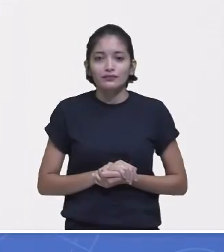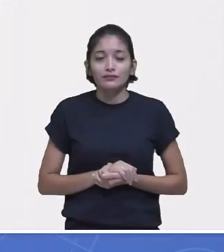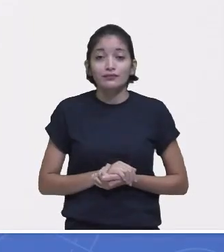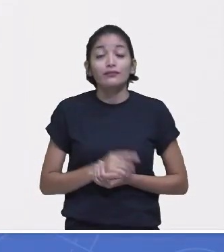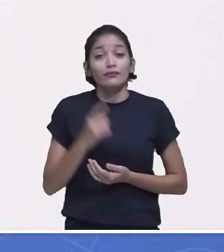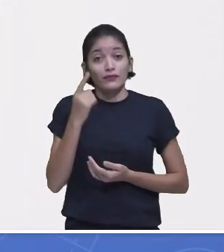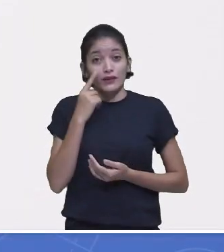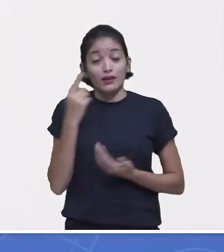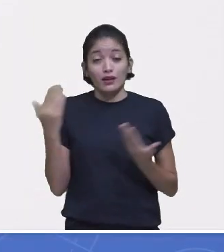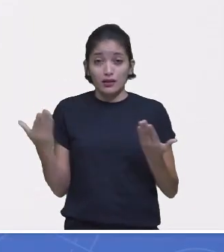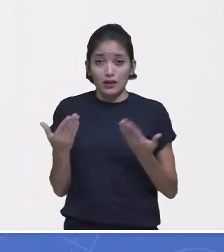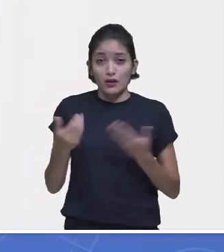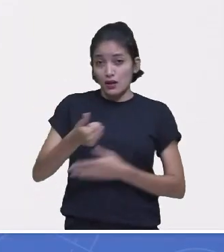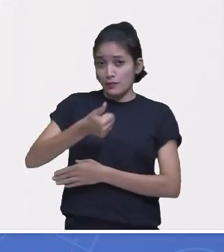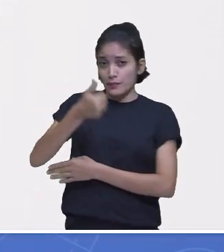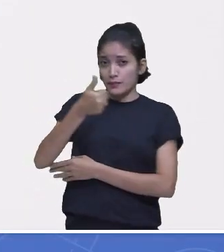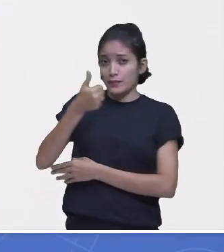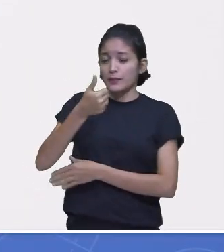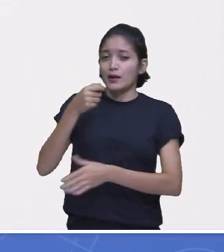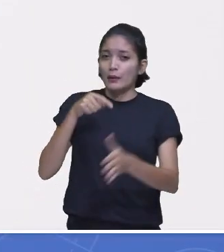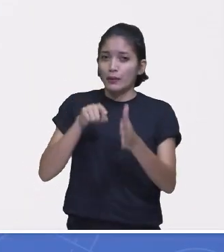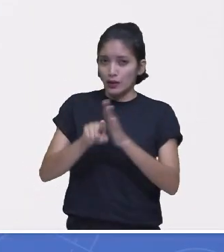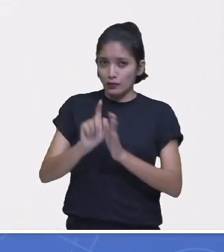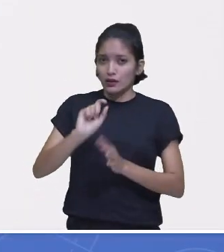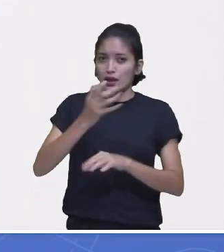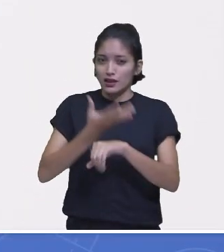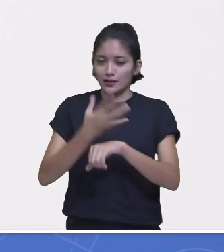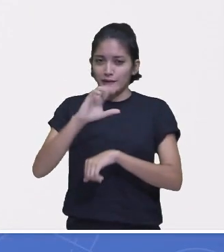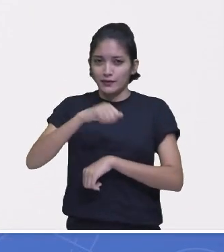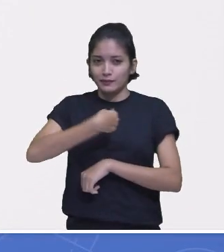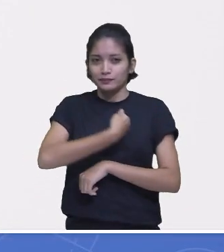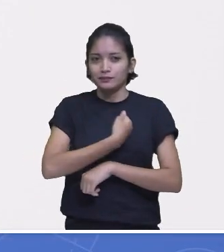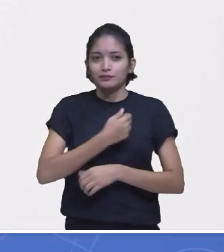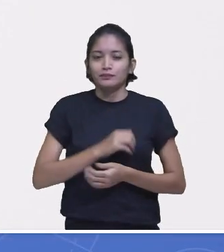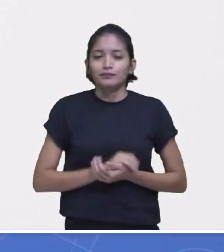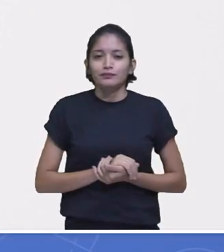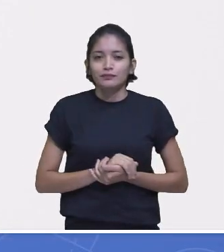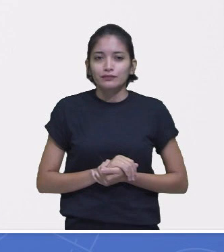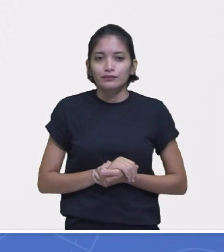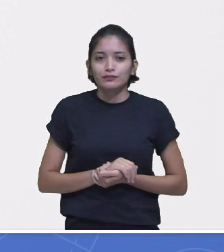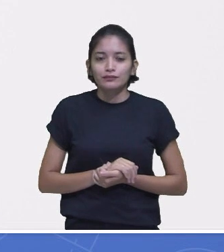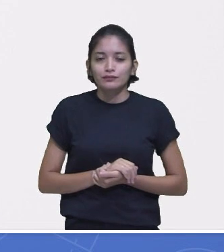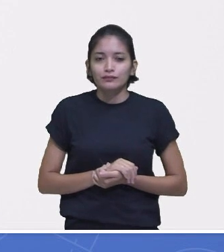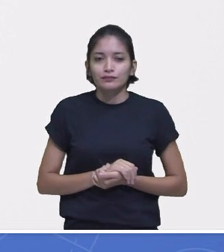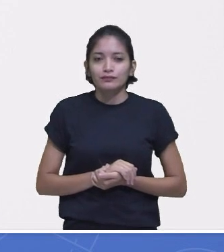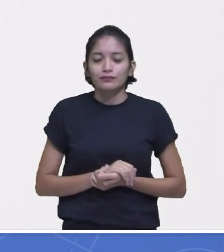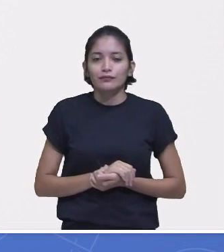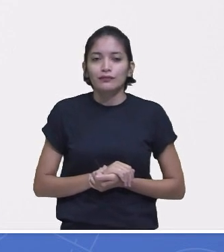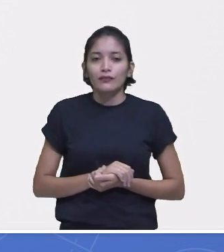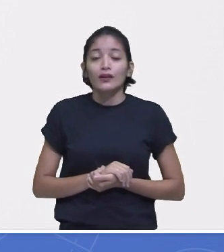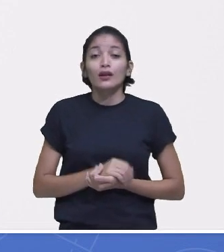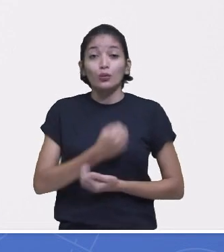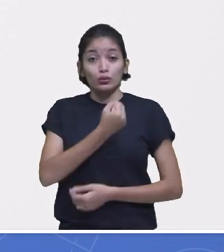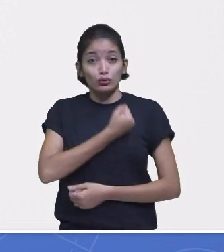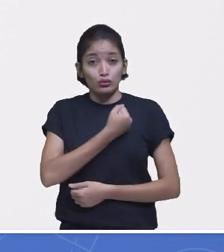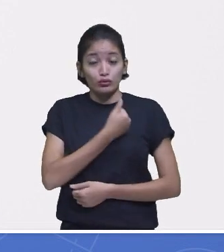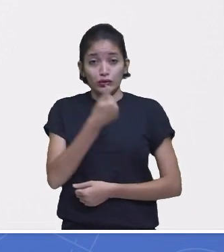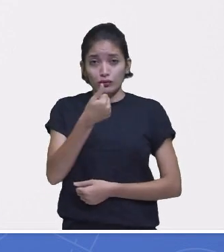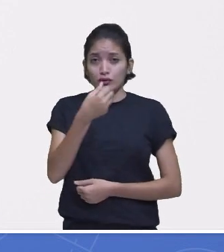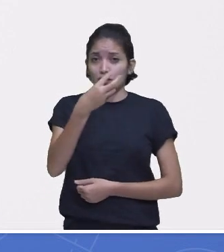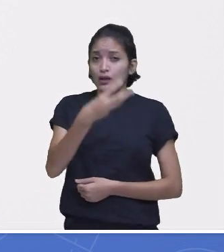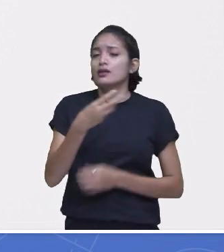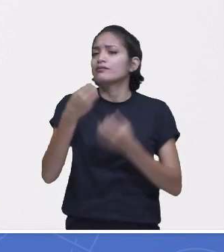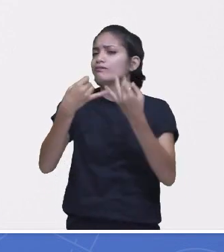Vamos lá então a nossa primeira questão em língua espanhola. Vamos lá? Olha, a questão 13, ela diz